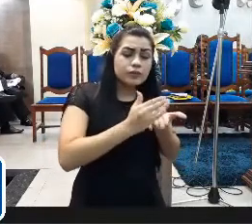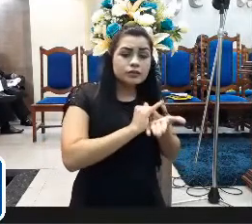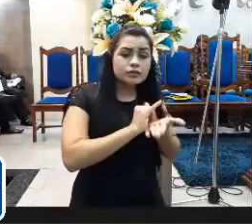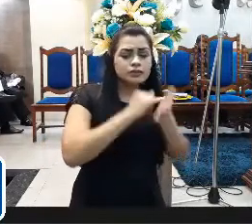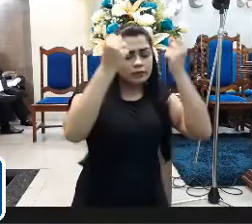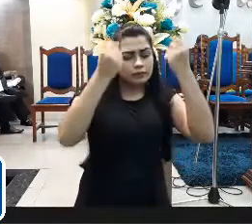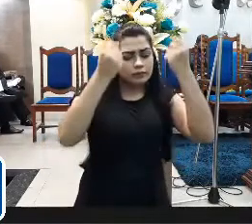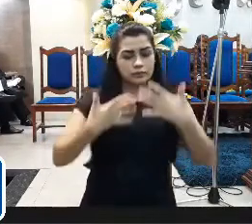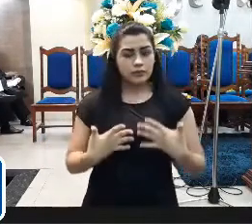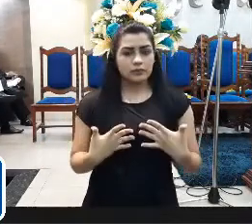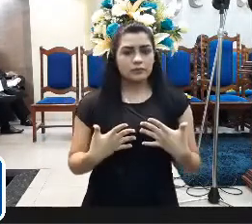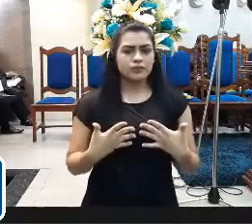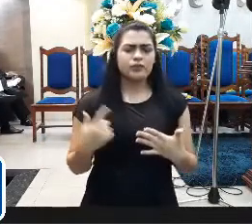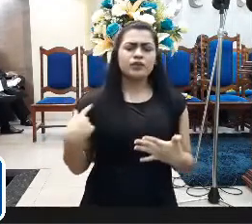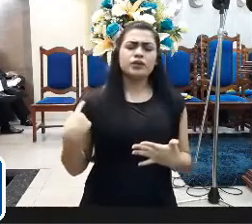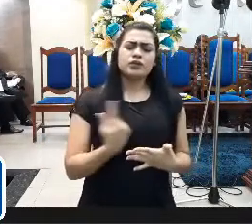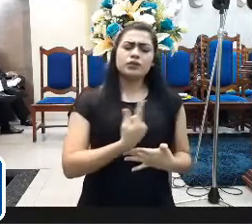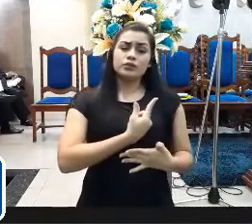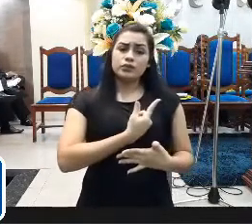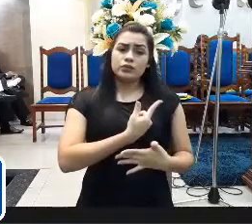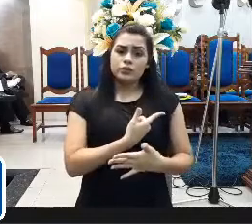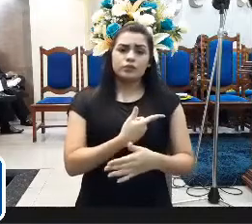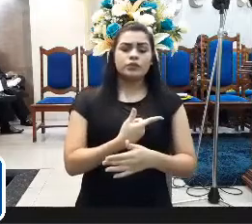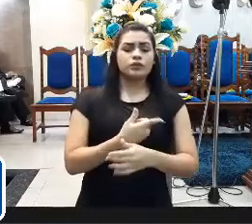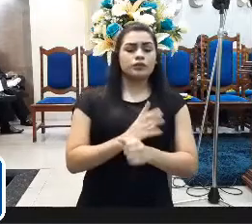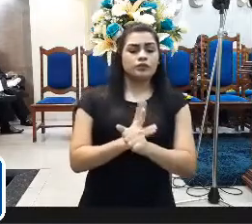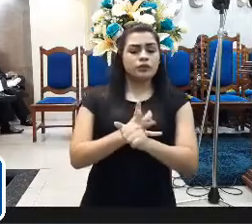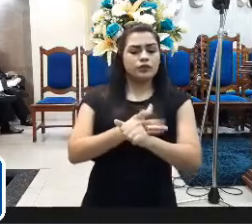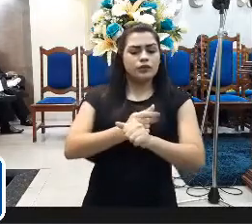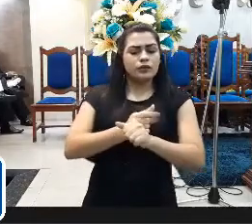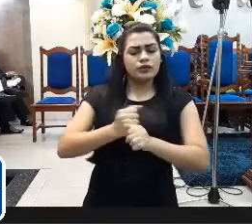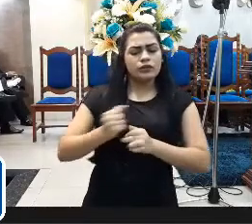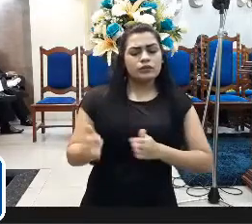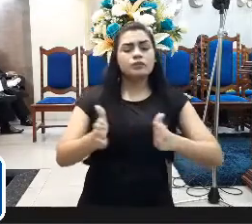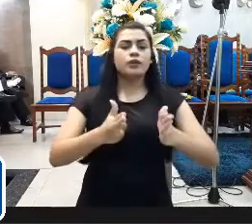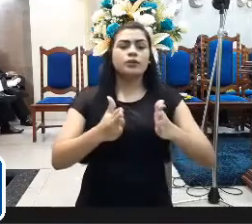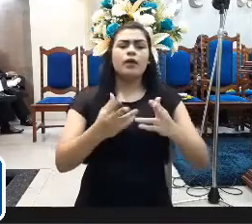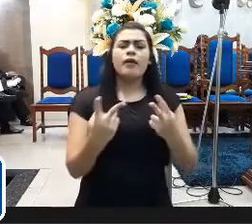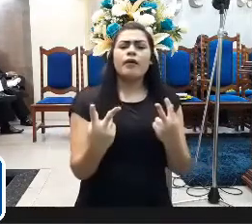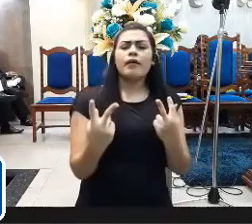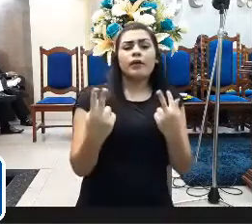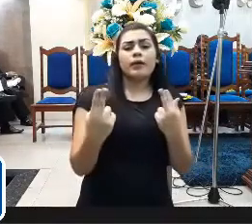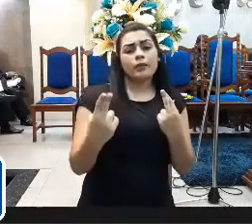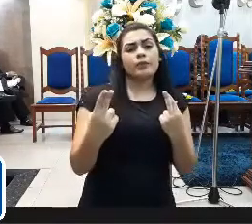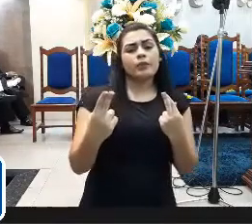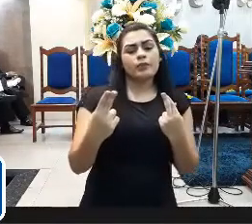semelhante à caminhada de Cristo. E a caminhada de Cristo foi marcada de